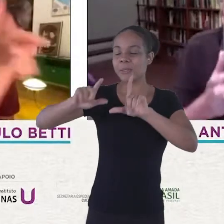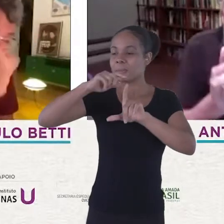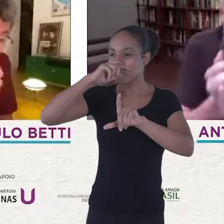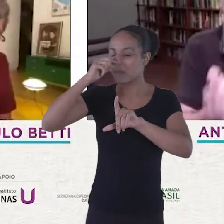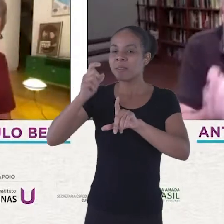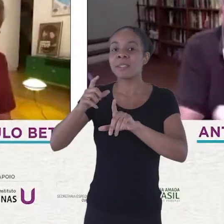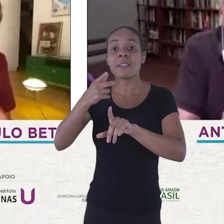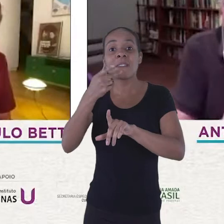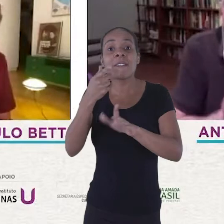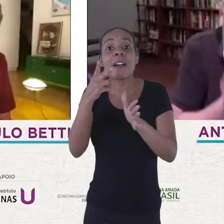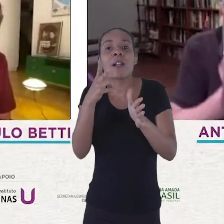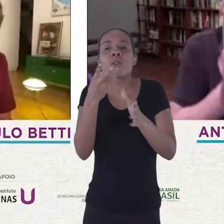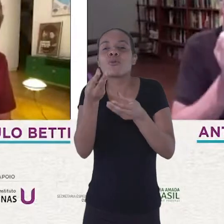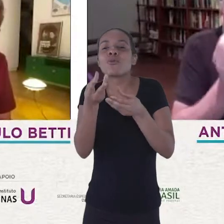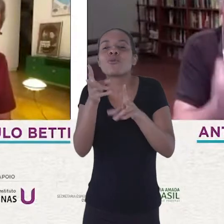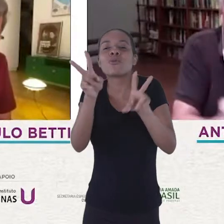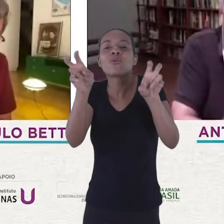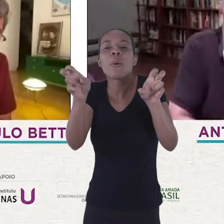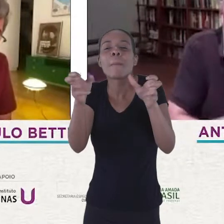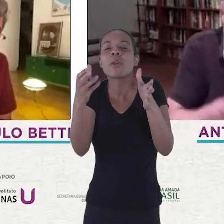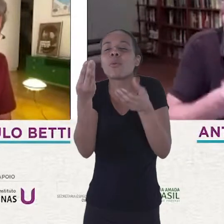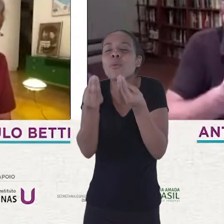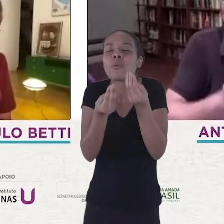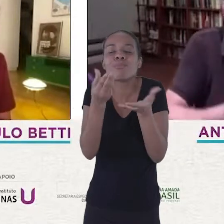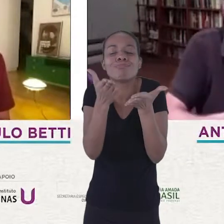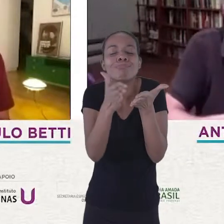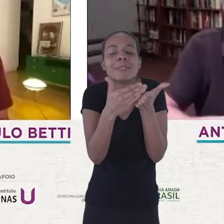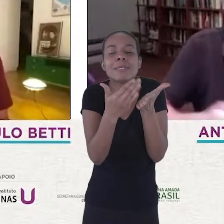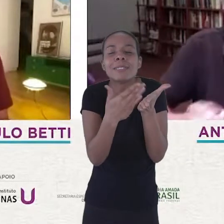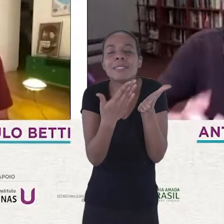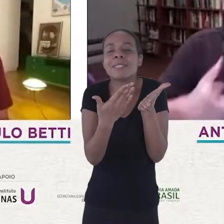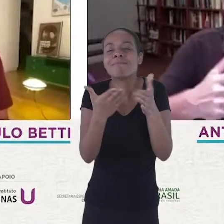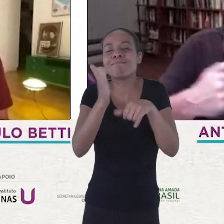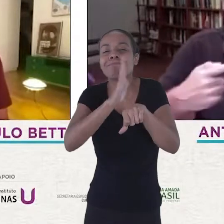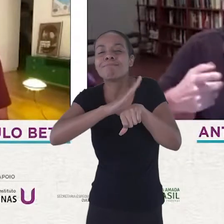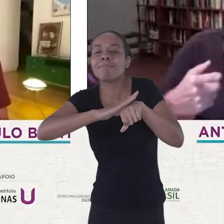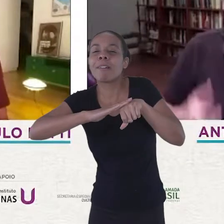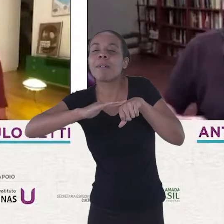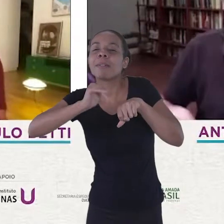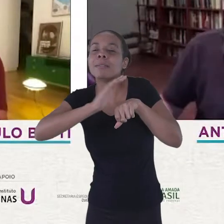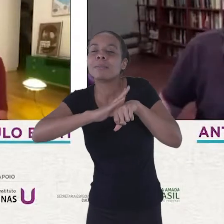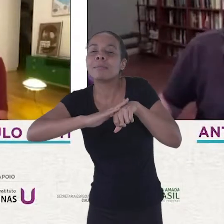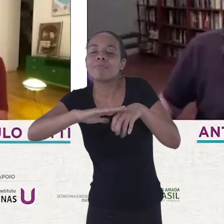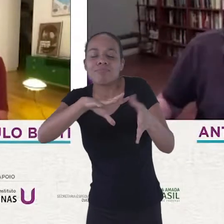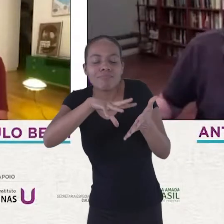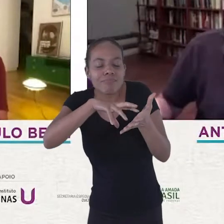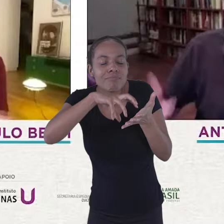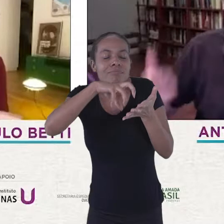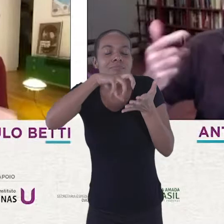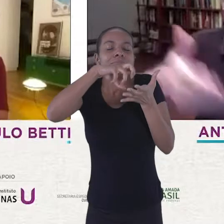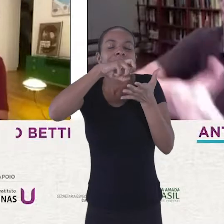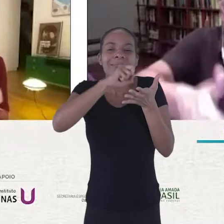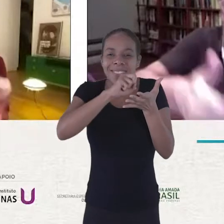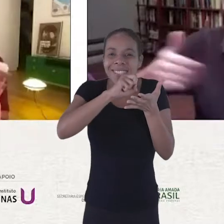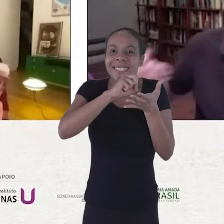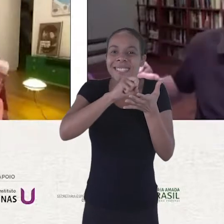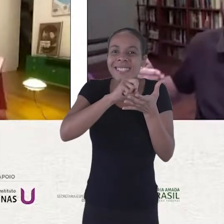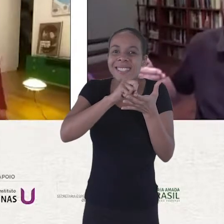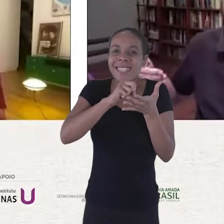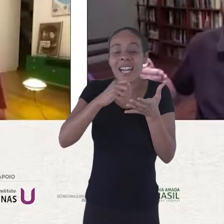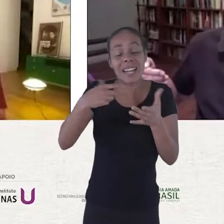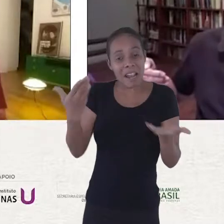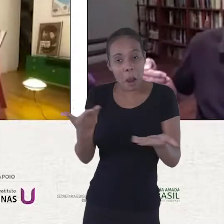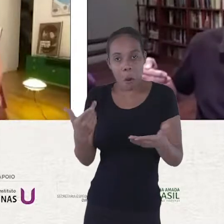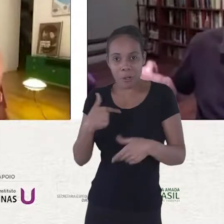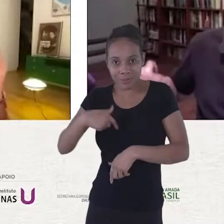você acaricia, né? Que o cheiro, né? A delícia do... Paulo Betti segura nas mãos o livro Garimpo de Almas, de